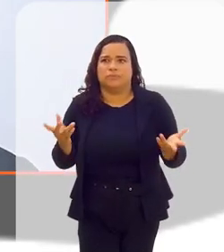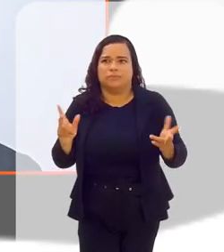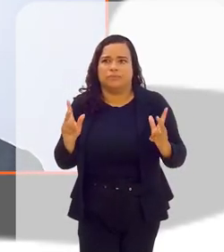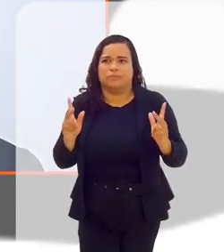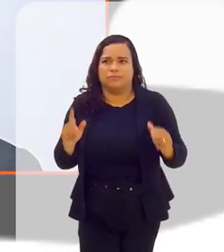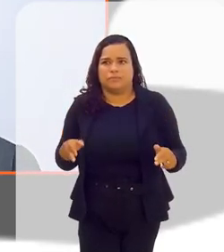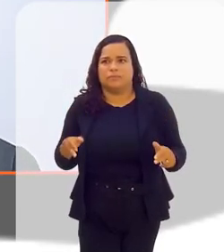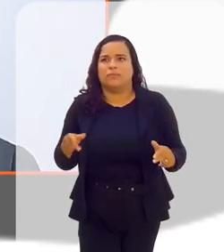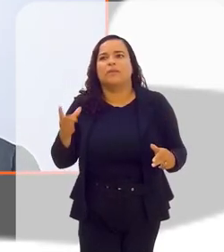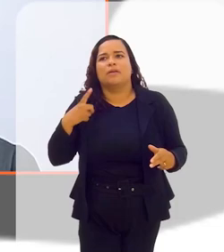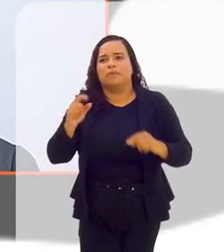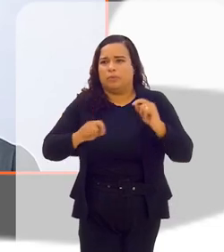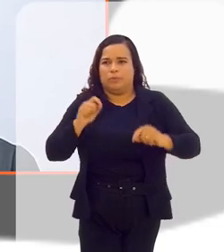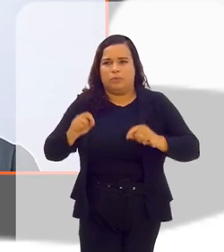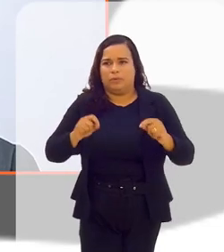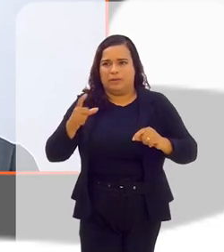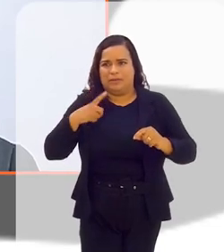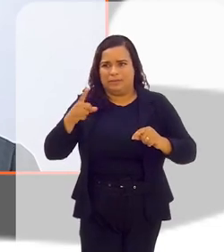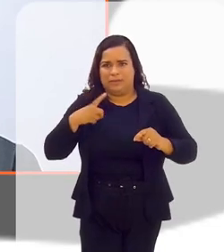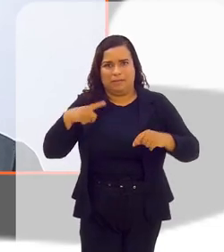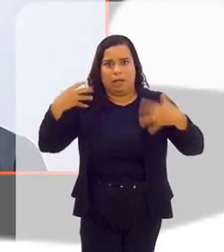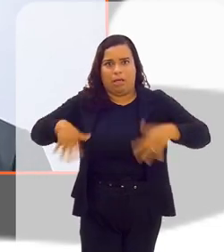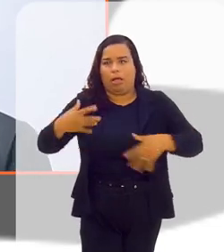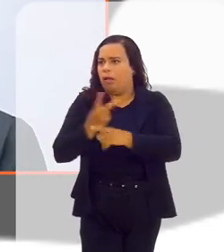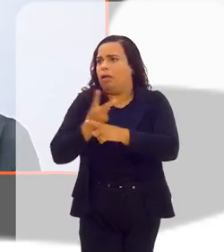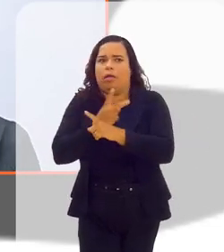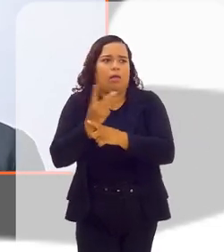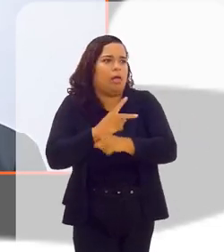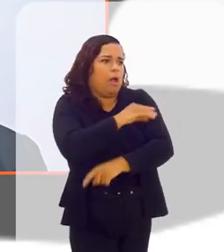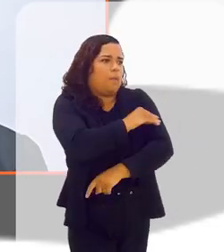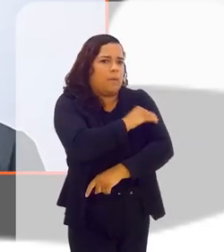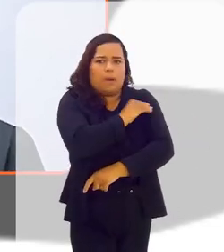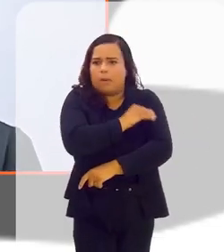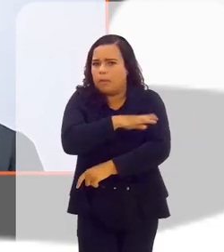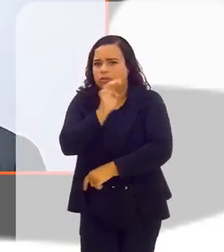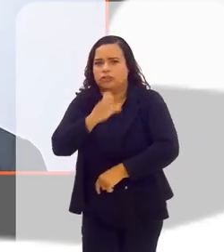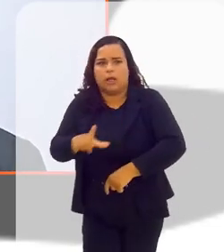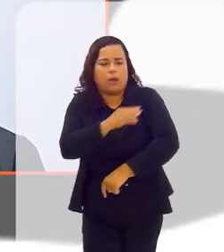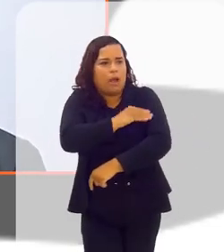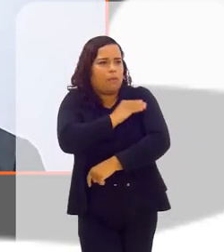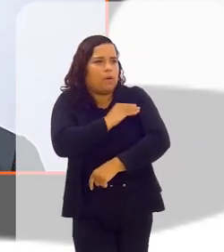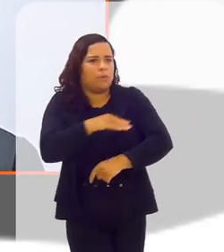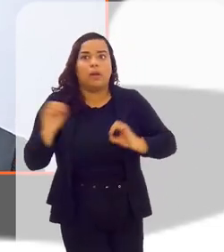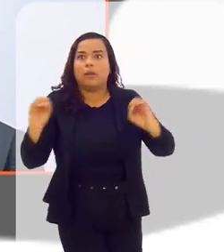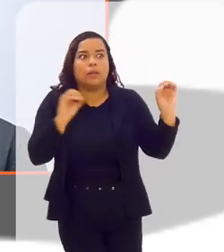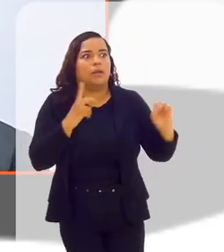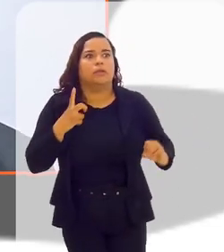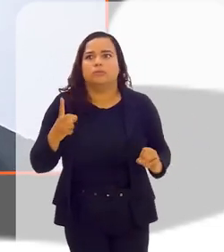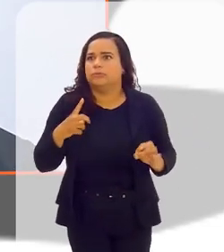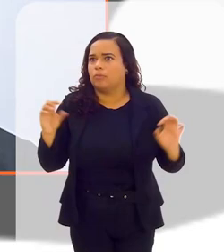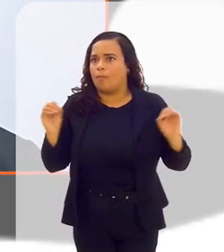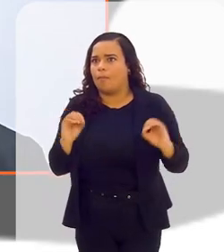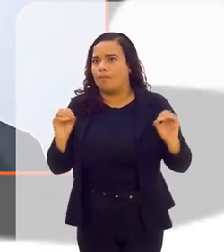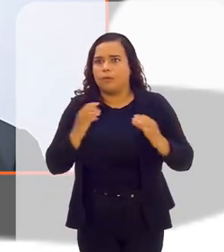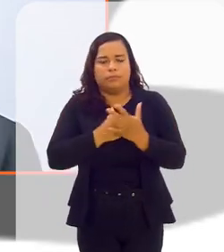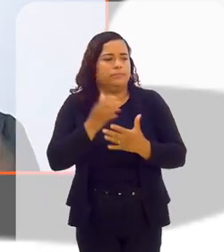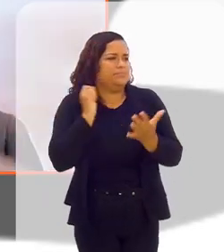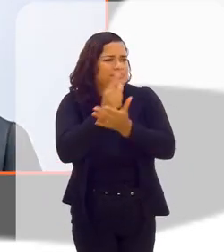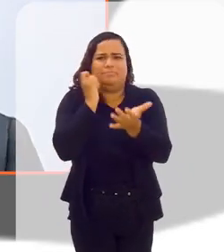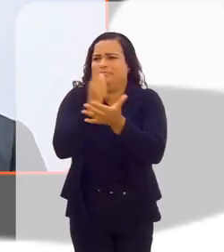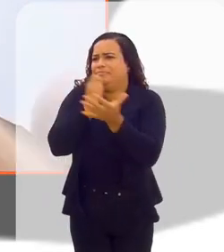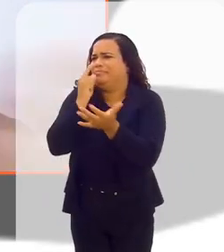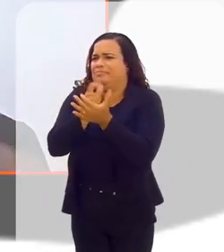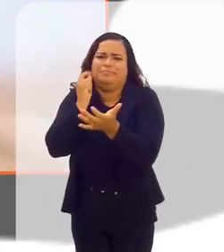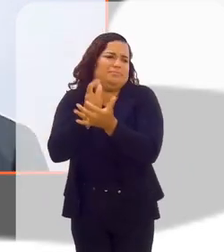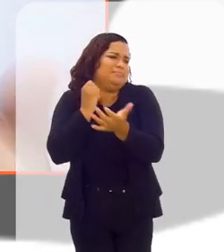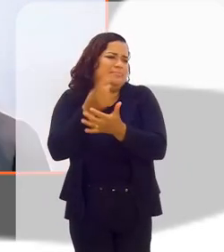jeito que houve aquele desespero em procurar o álcool em gel porque ninguém tinha, e